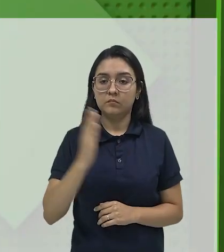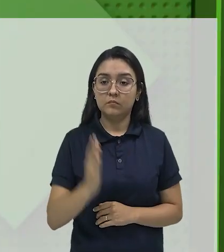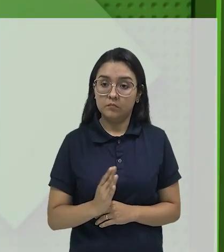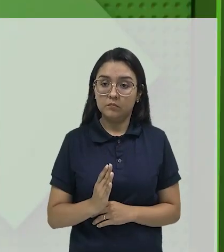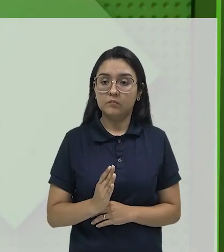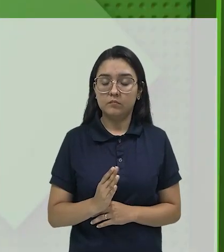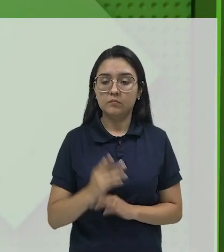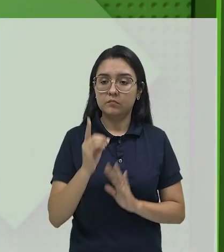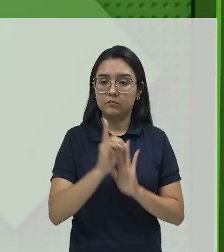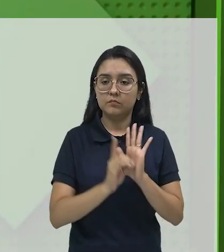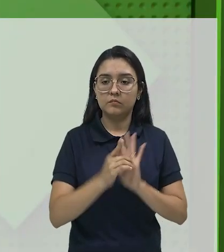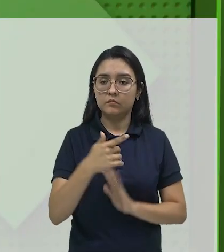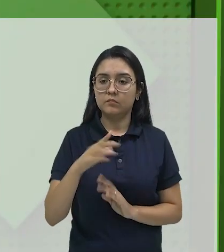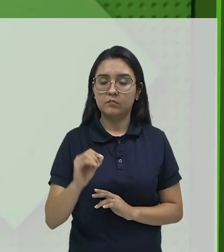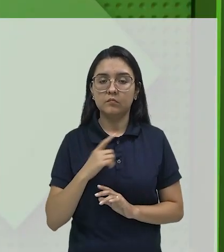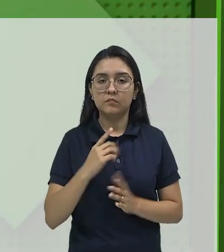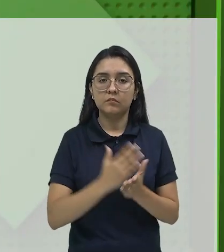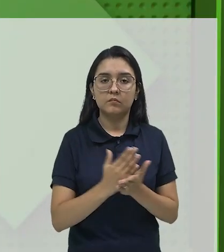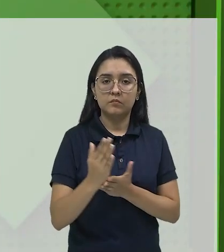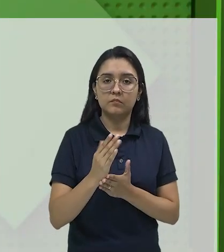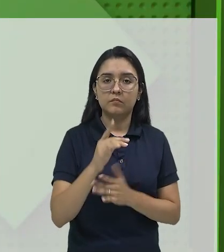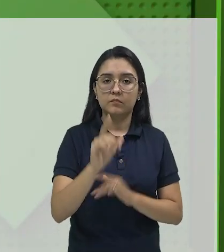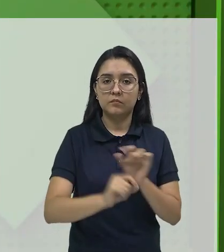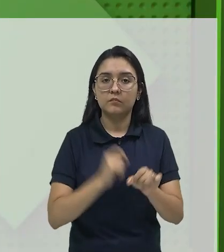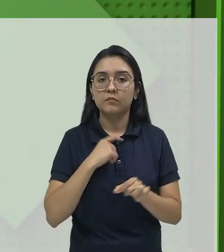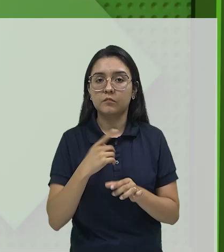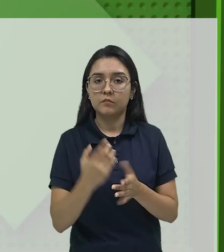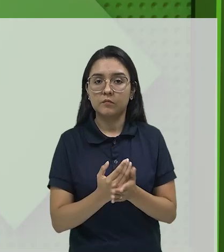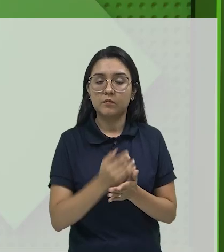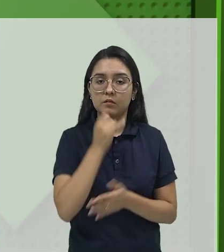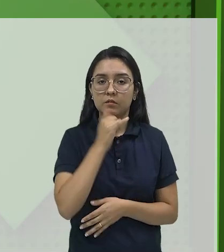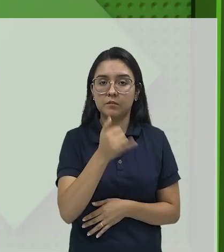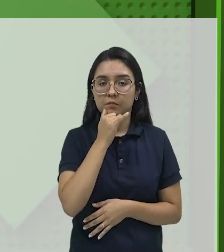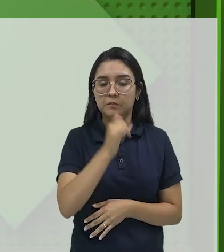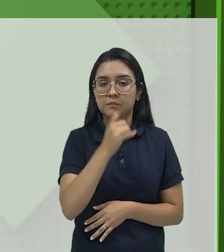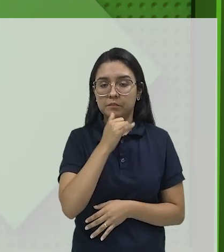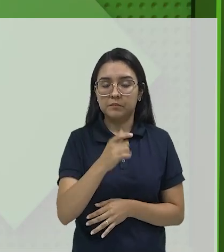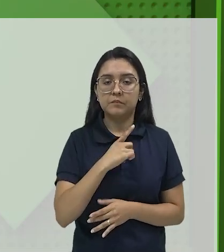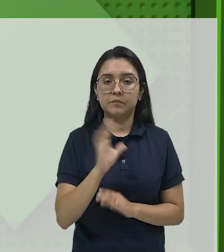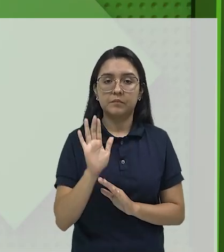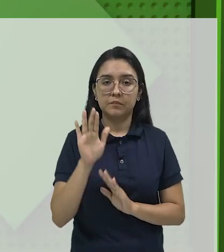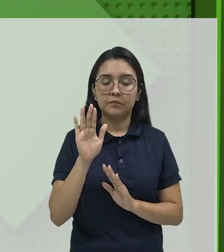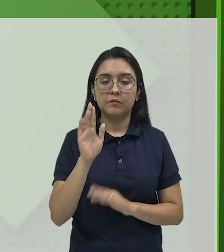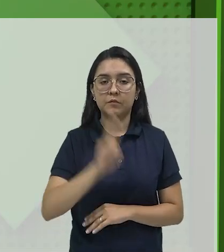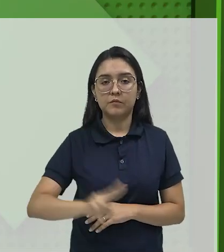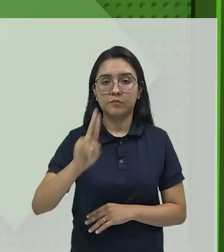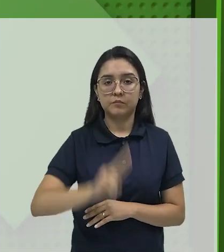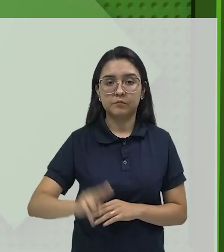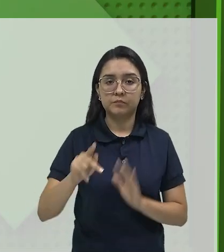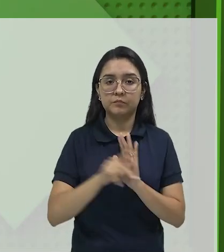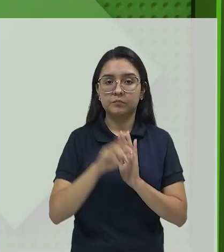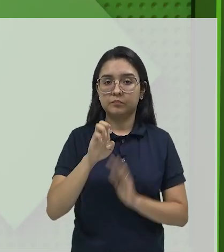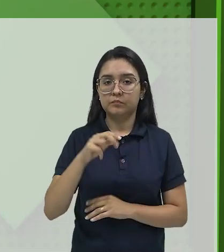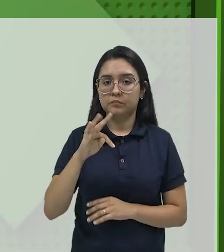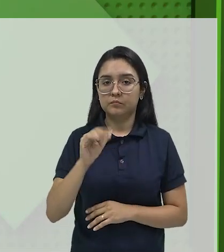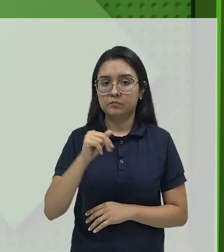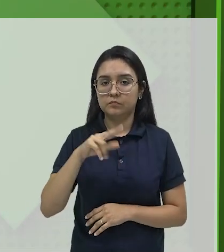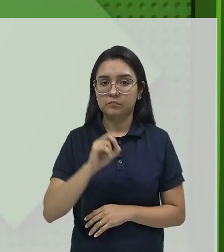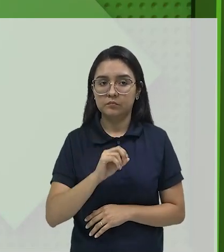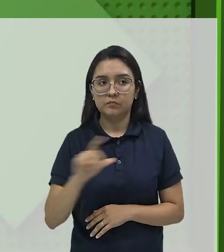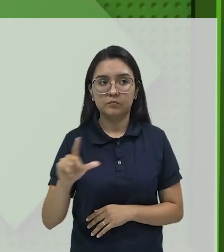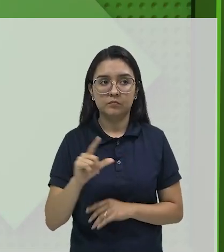de 70, quando surgiu com essa energia alternativa, que foi a utilização do etanol,